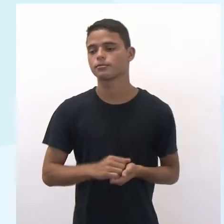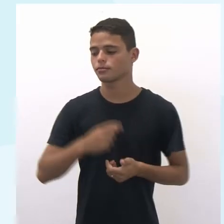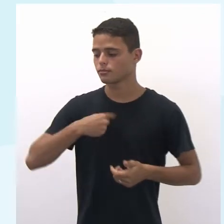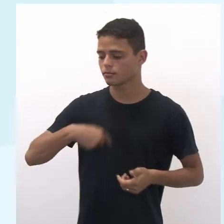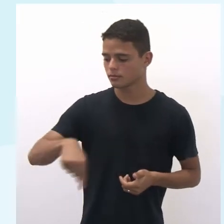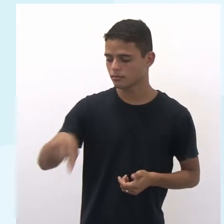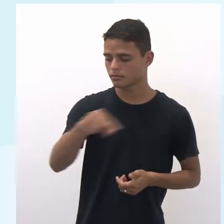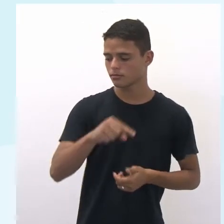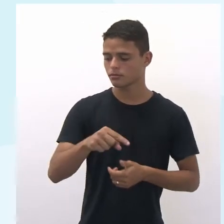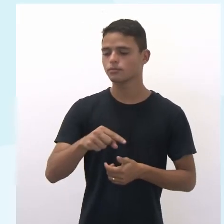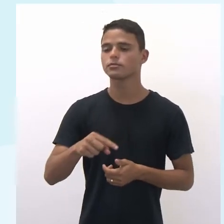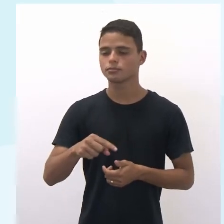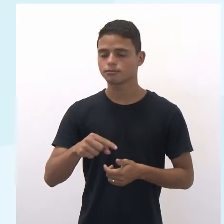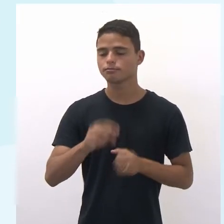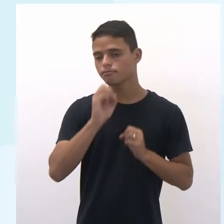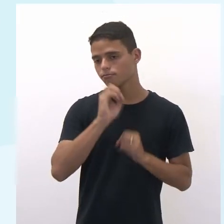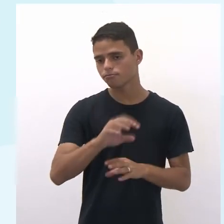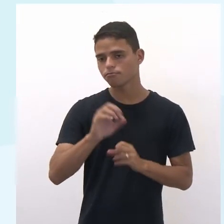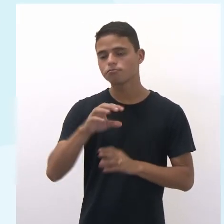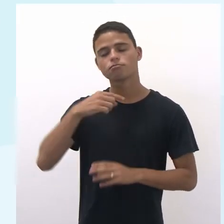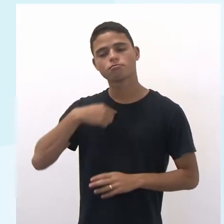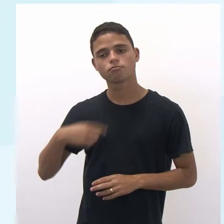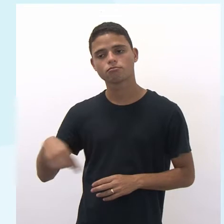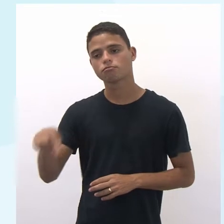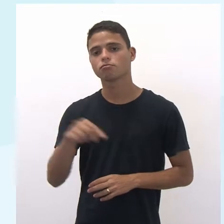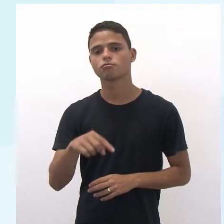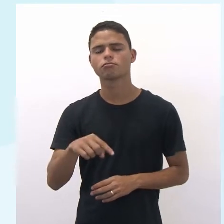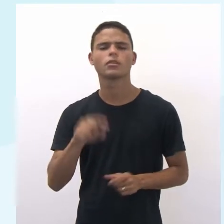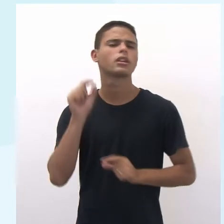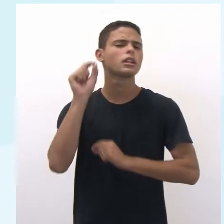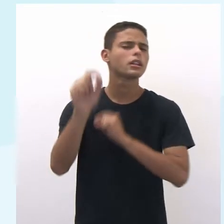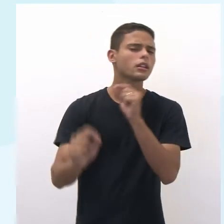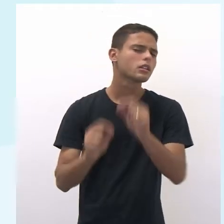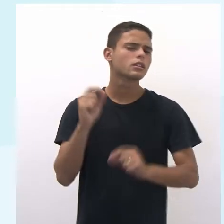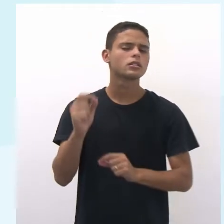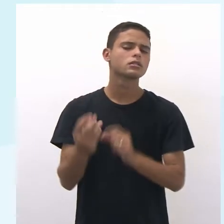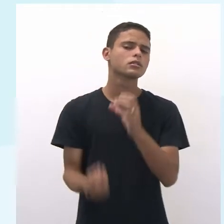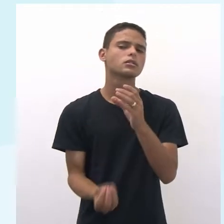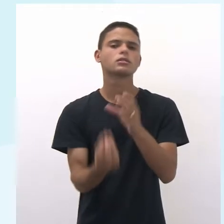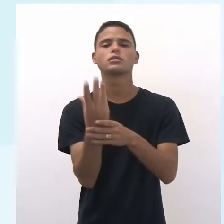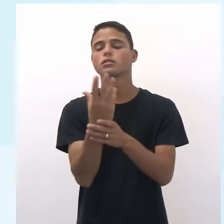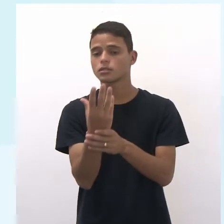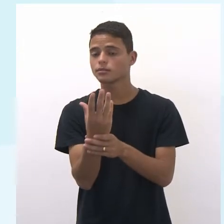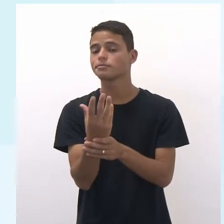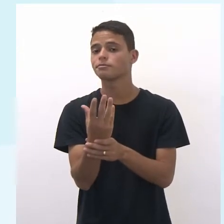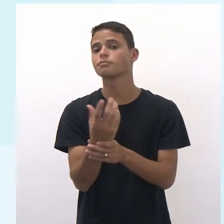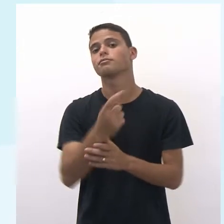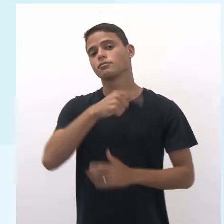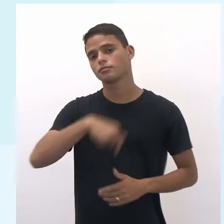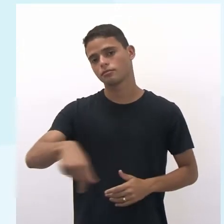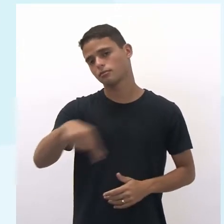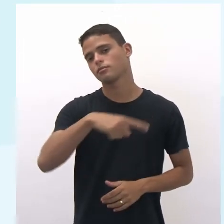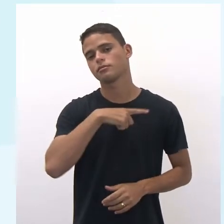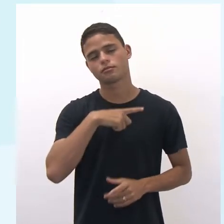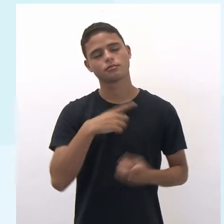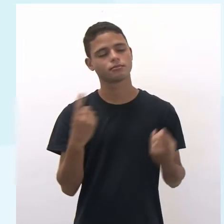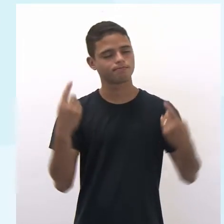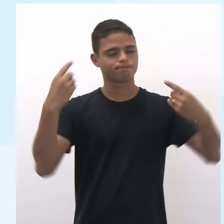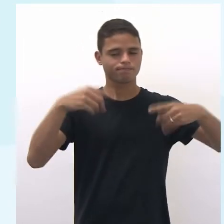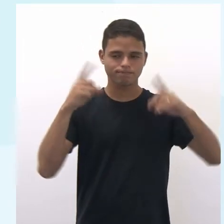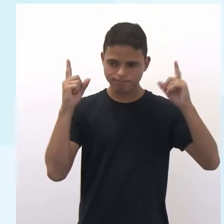da educação, nós temos os nossos entraves também, mas quem faz cinema no nosso país também tem seus problemas, seus entraves,